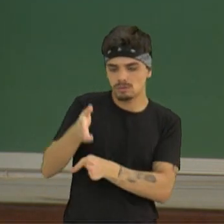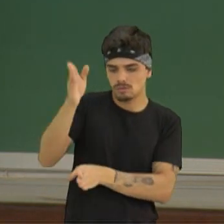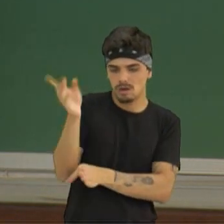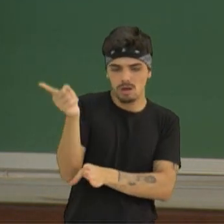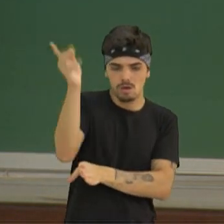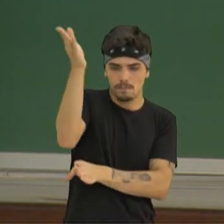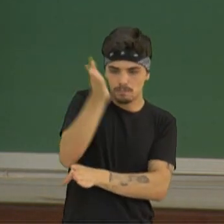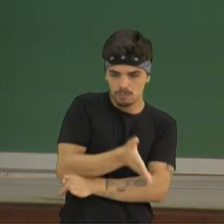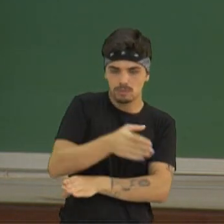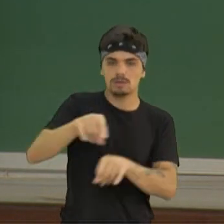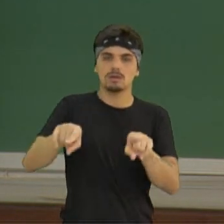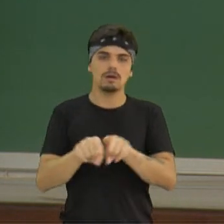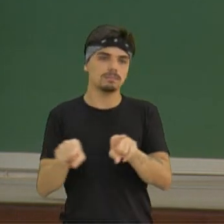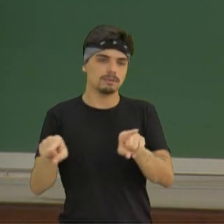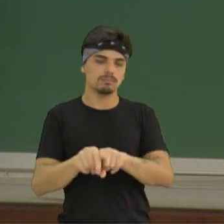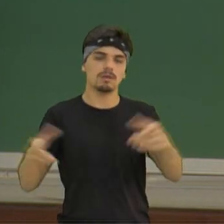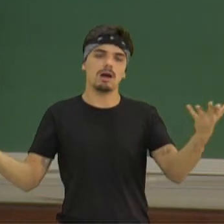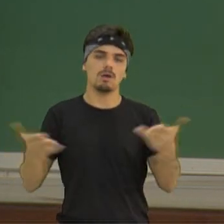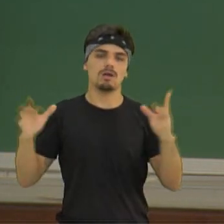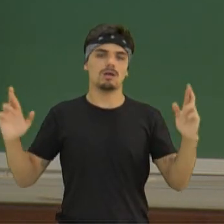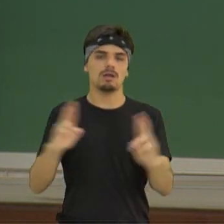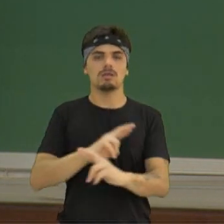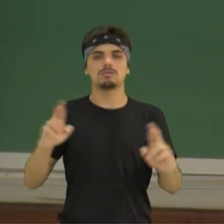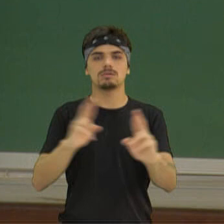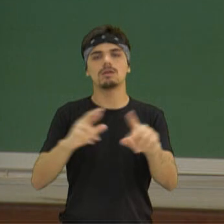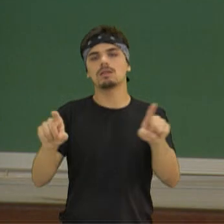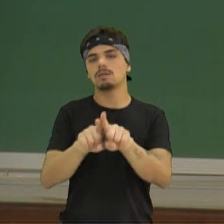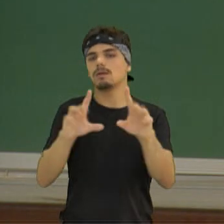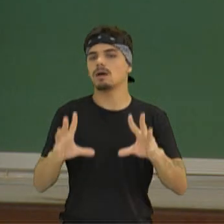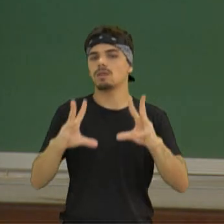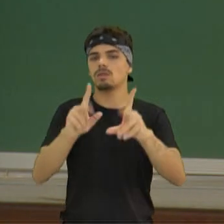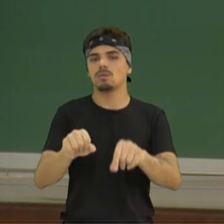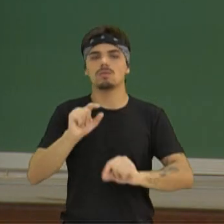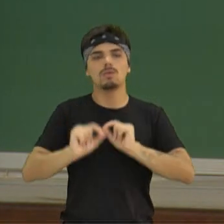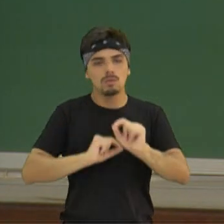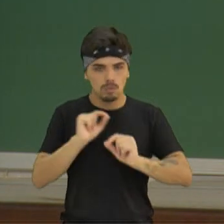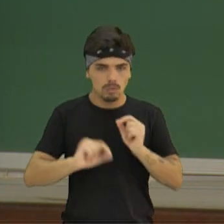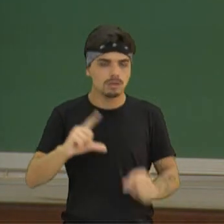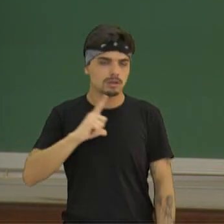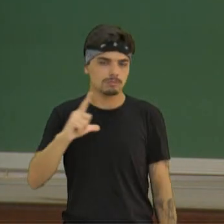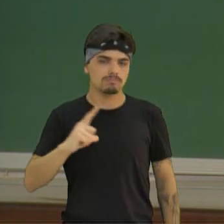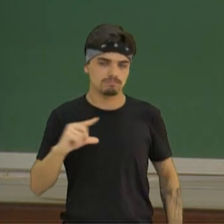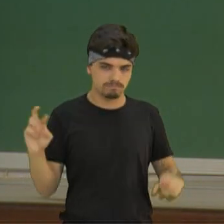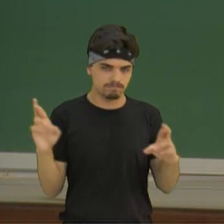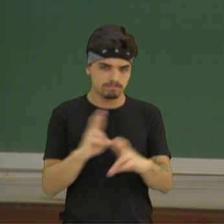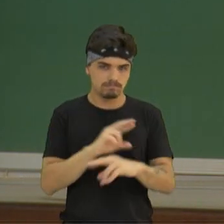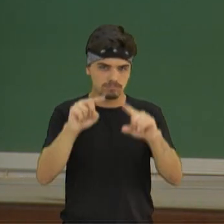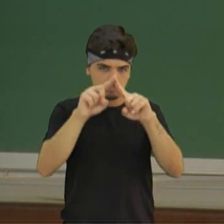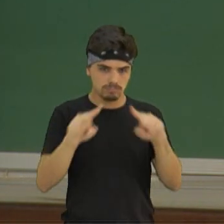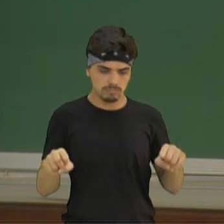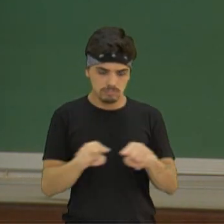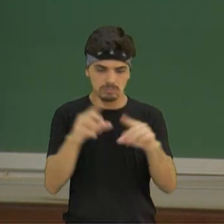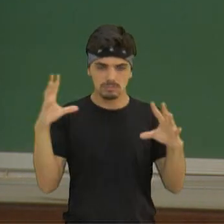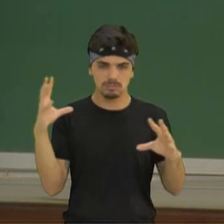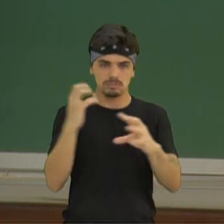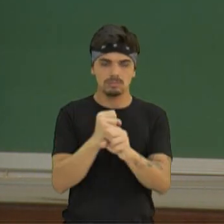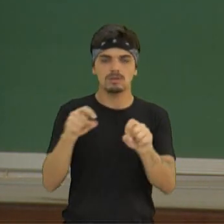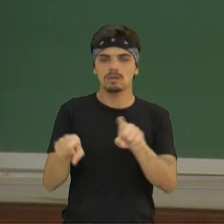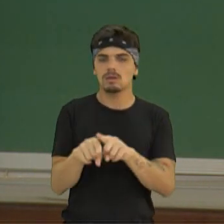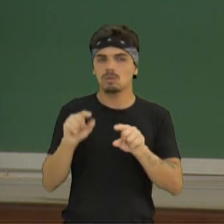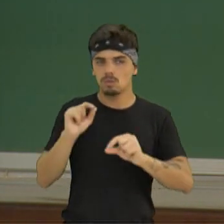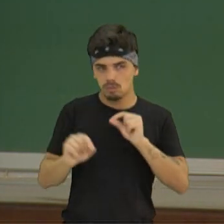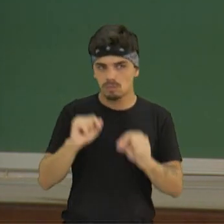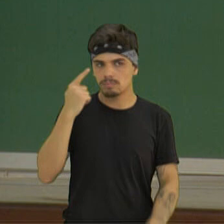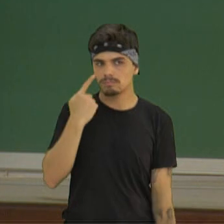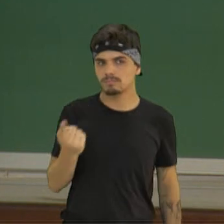gravando. Agora, relacionando isso às relações trigonométricas, né? Vamos voltar aí.